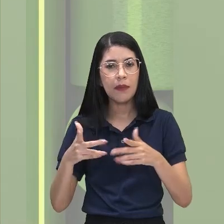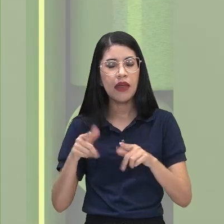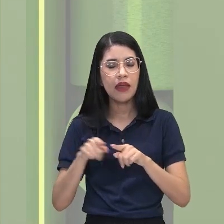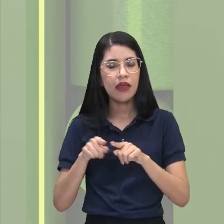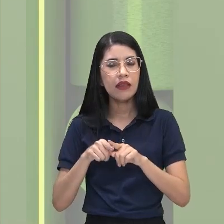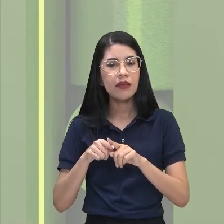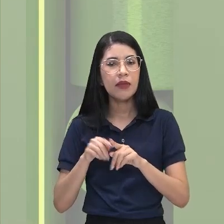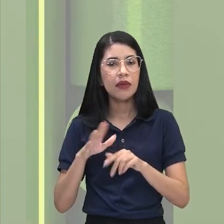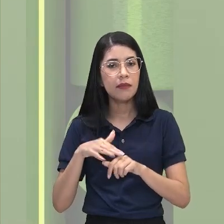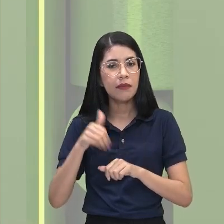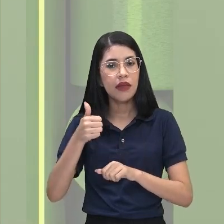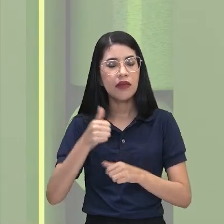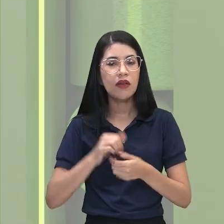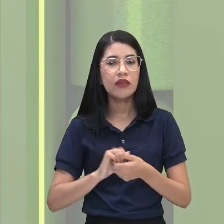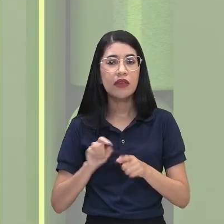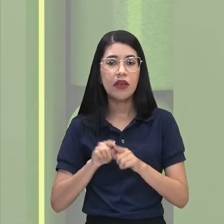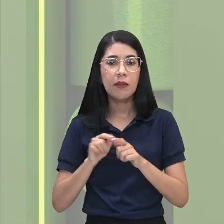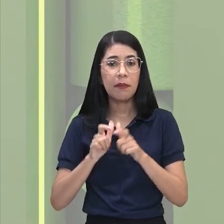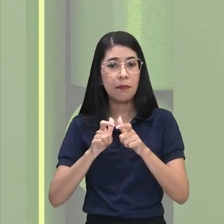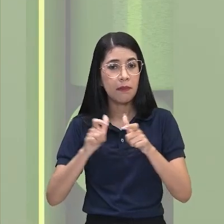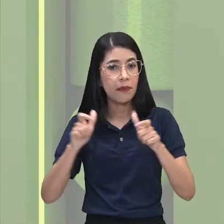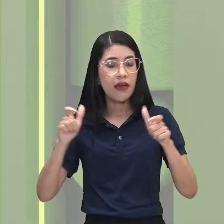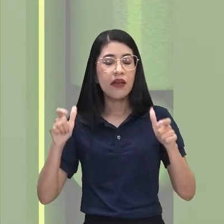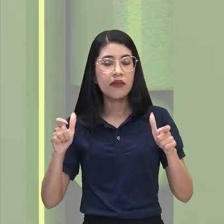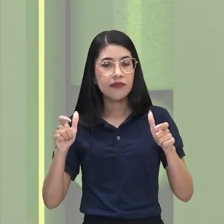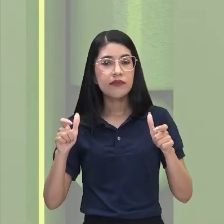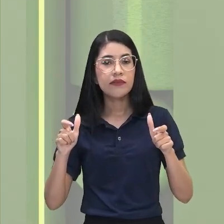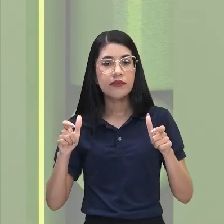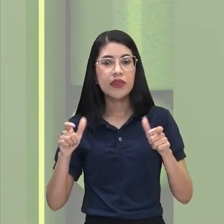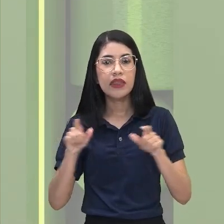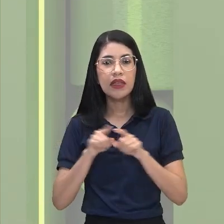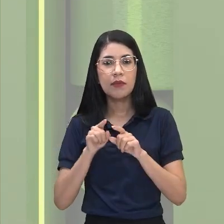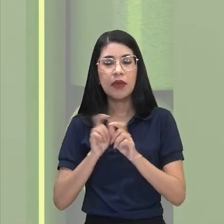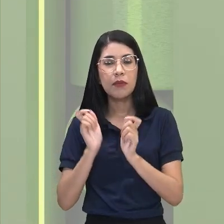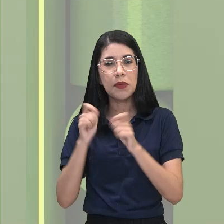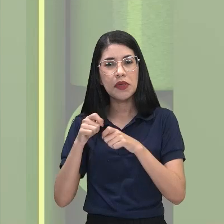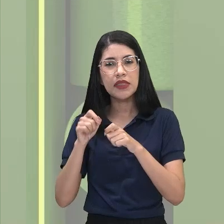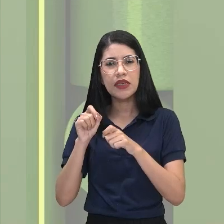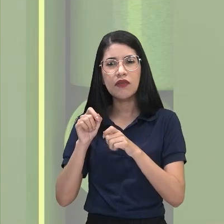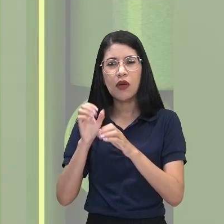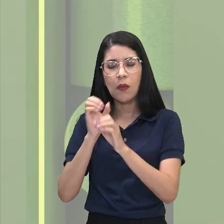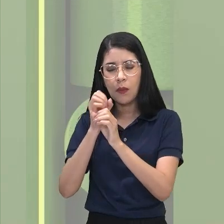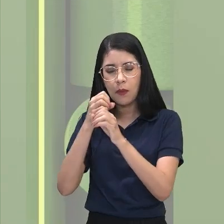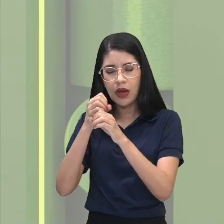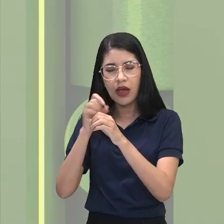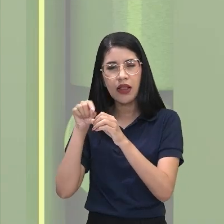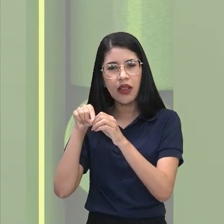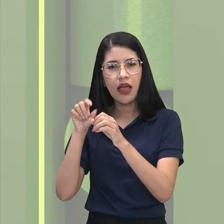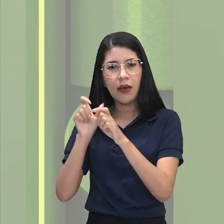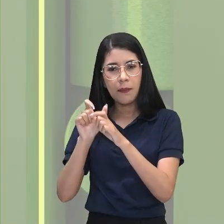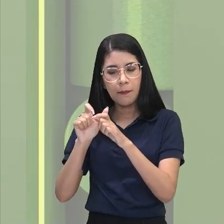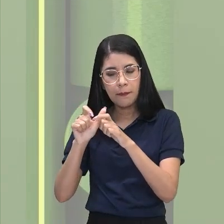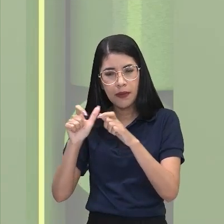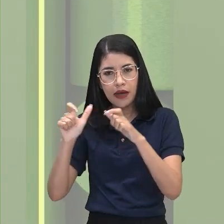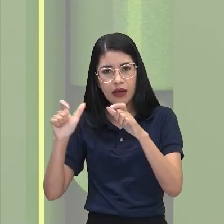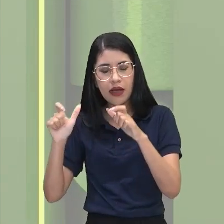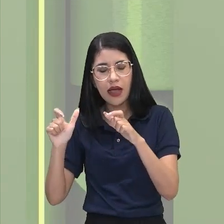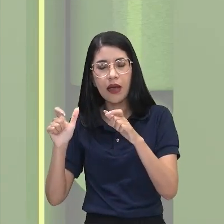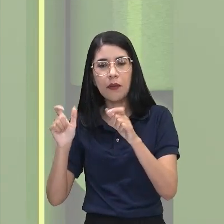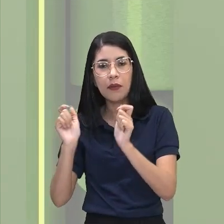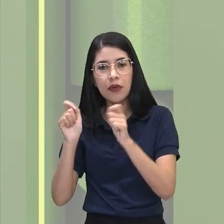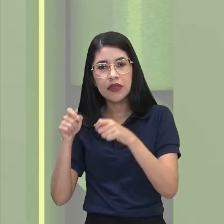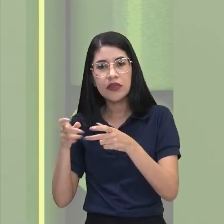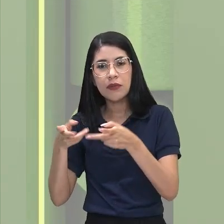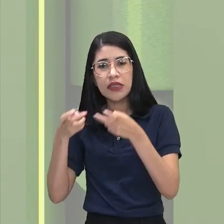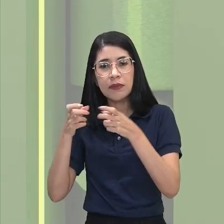complexos, maiores, com ampliações que permitiam observar